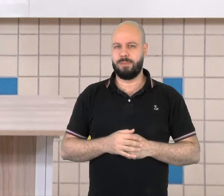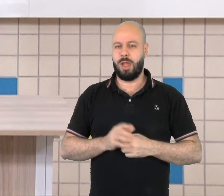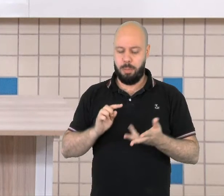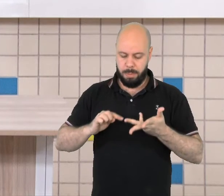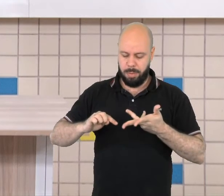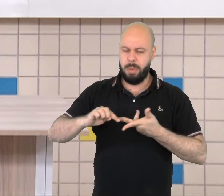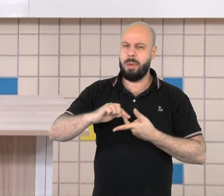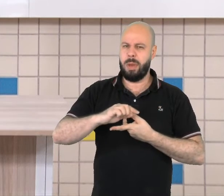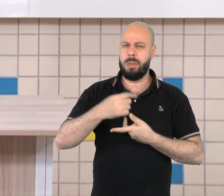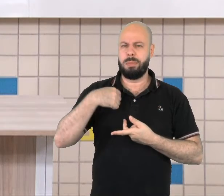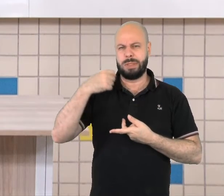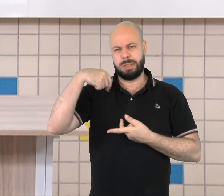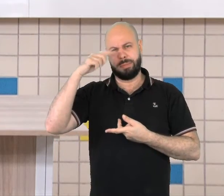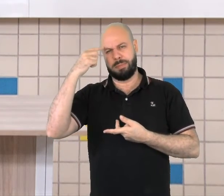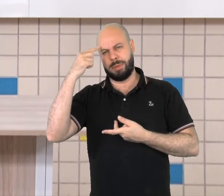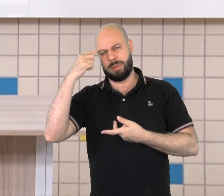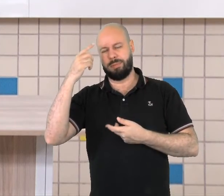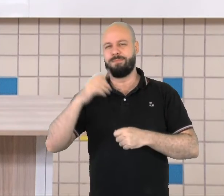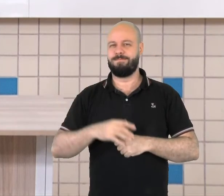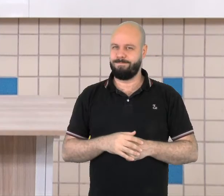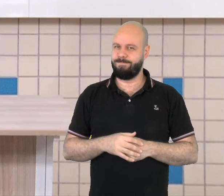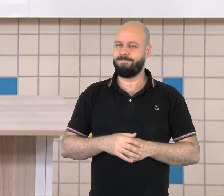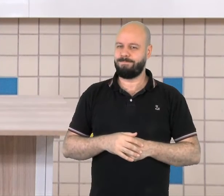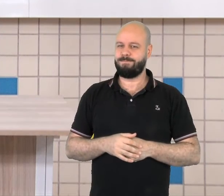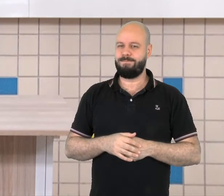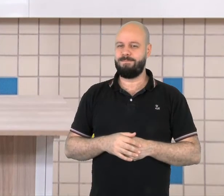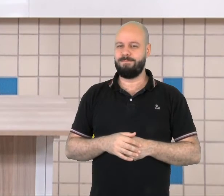se pensar que são